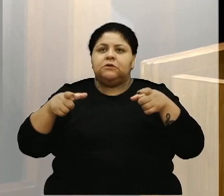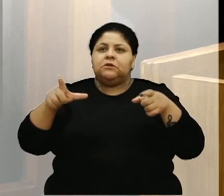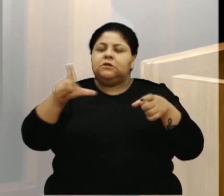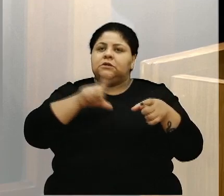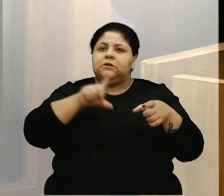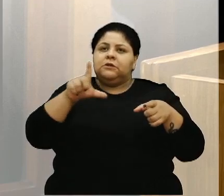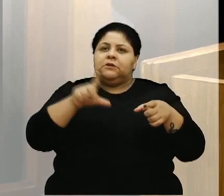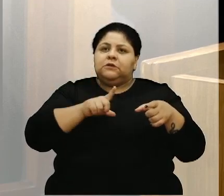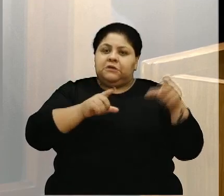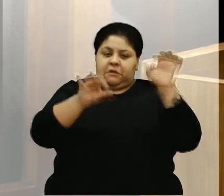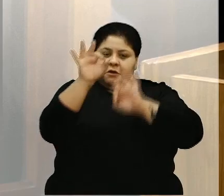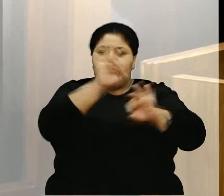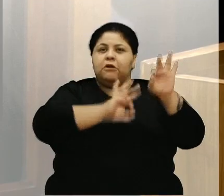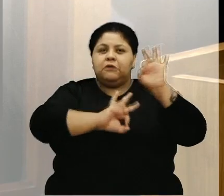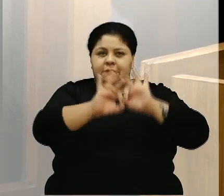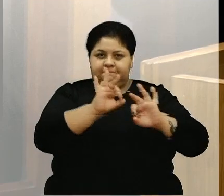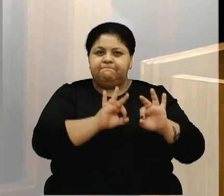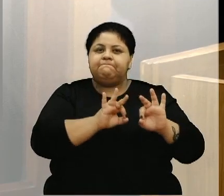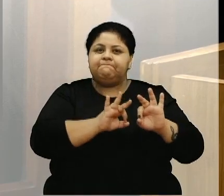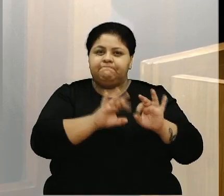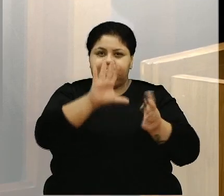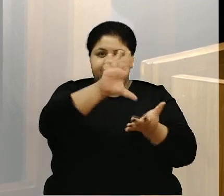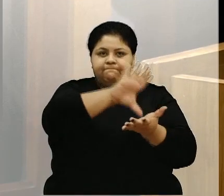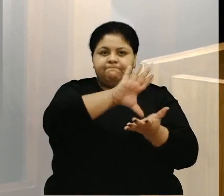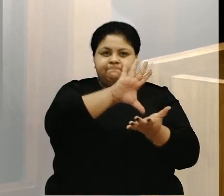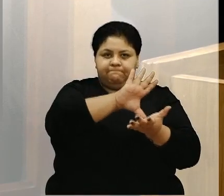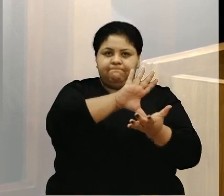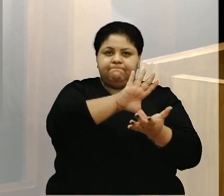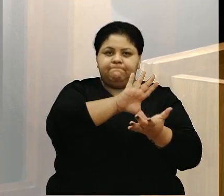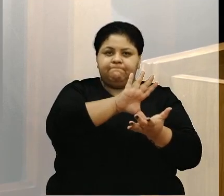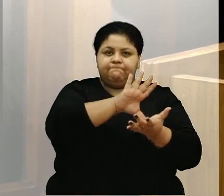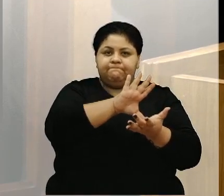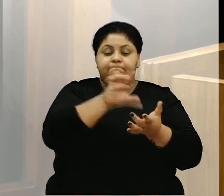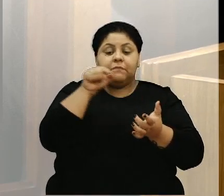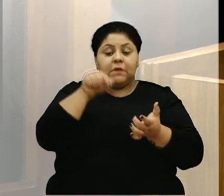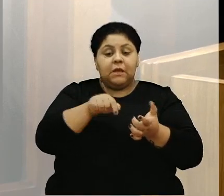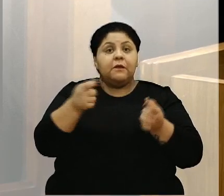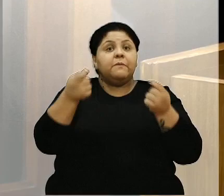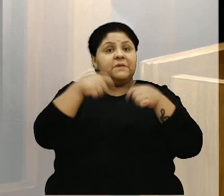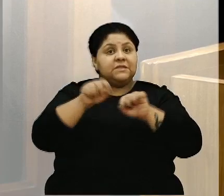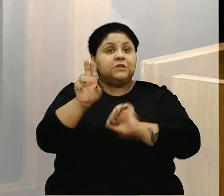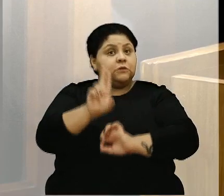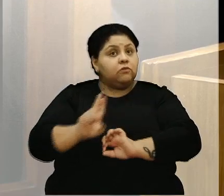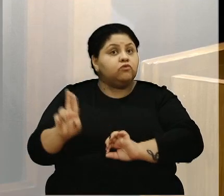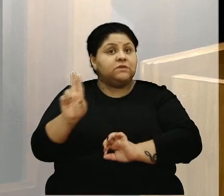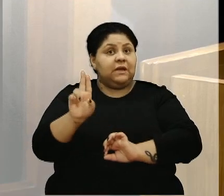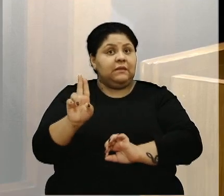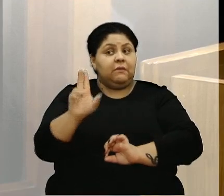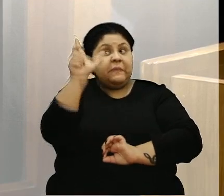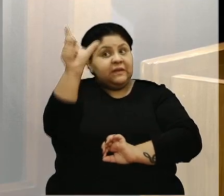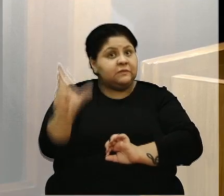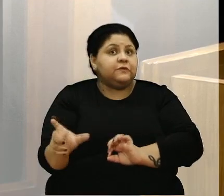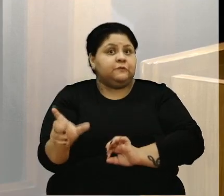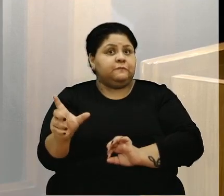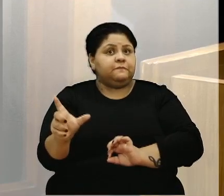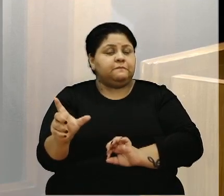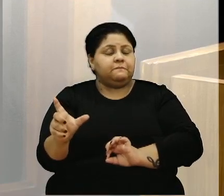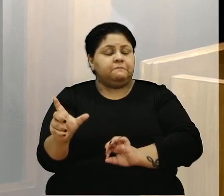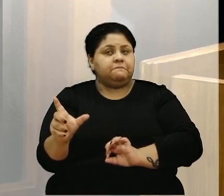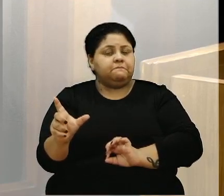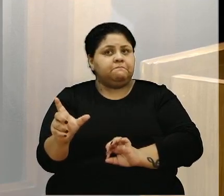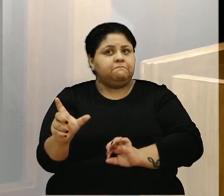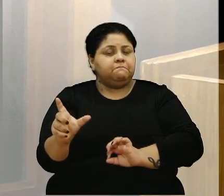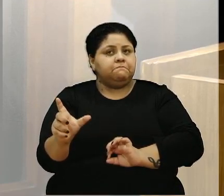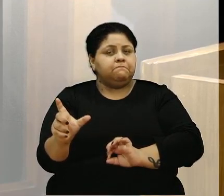a revitalização dessa praça, e essa praça precisa ser ocupada. Que essas pessoas